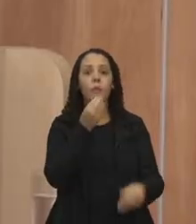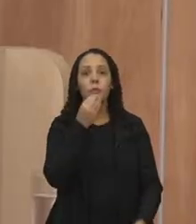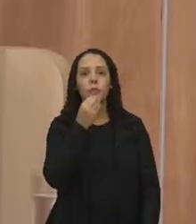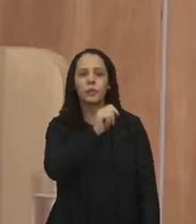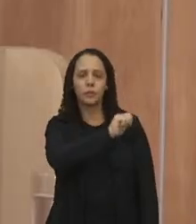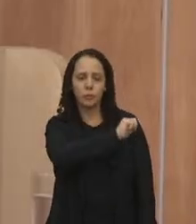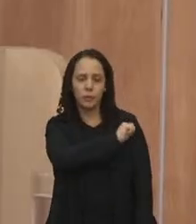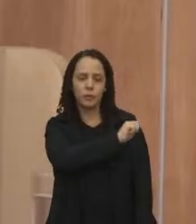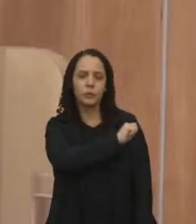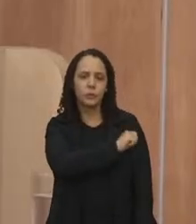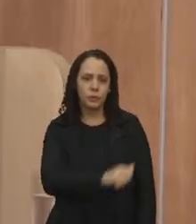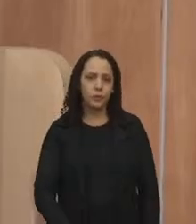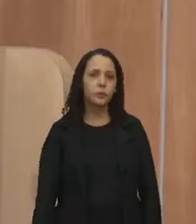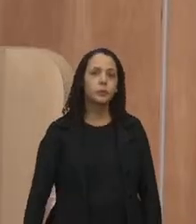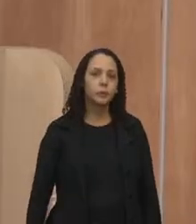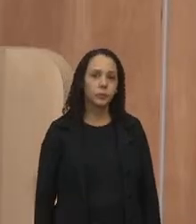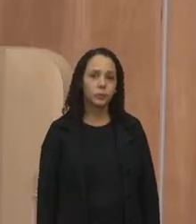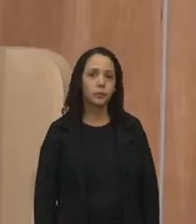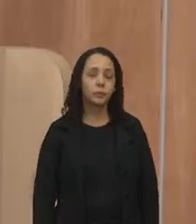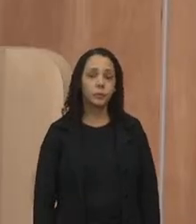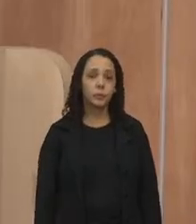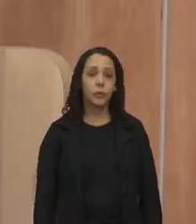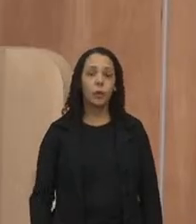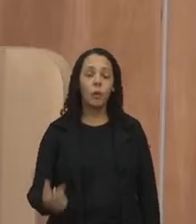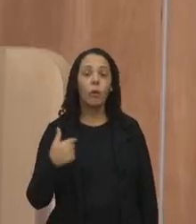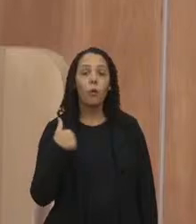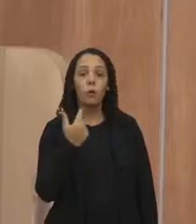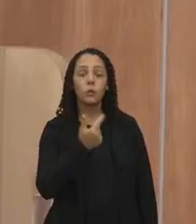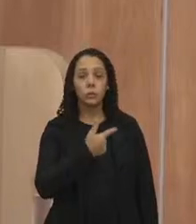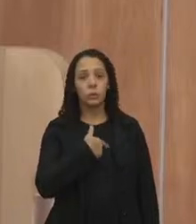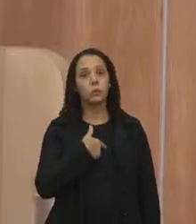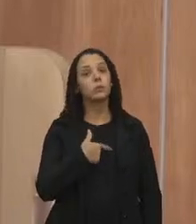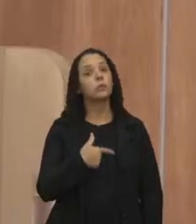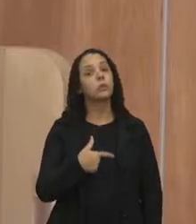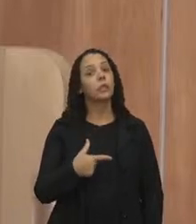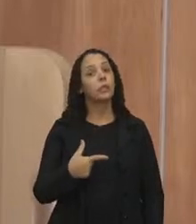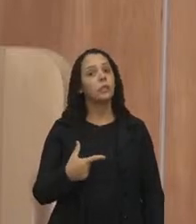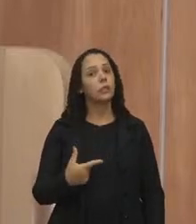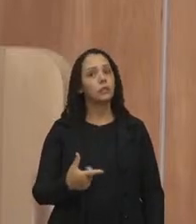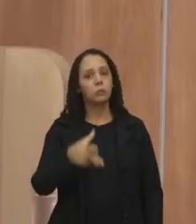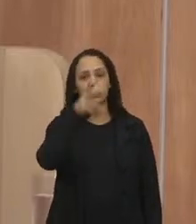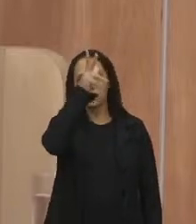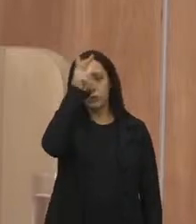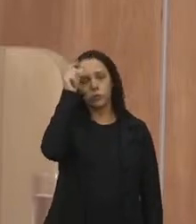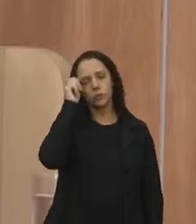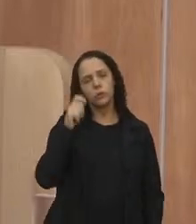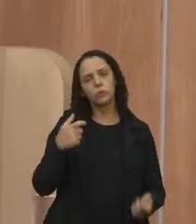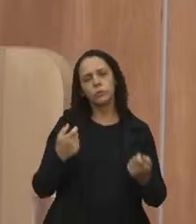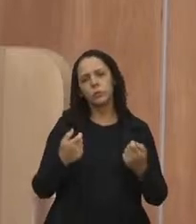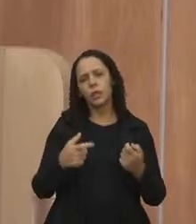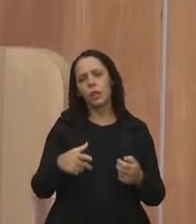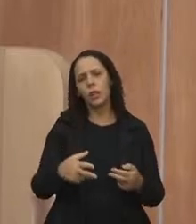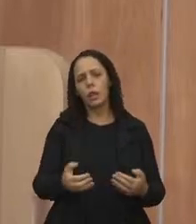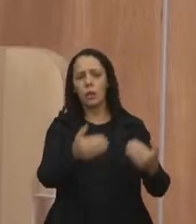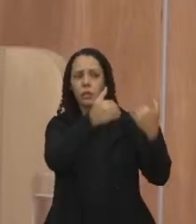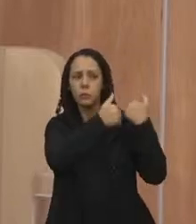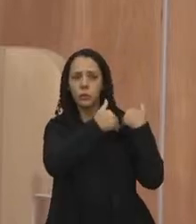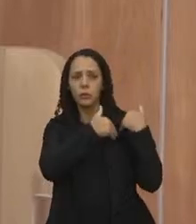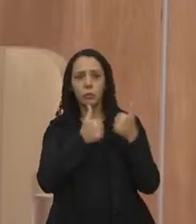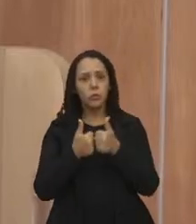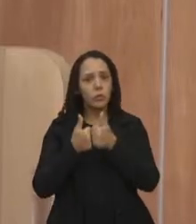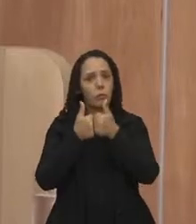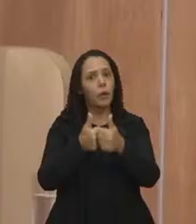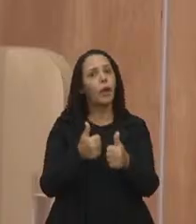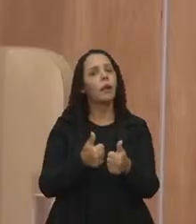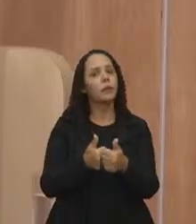alunos. E acho que nós, enquanto Poder Público Municipal, temos o dever, né, de acompanhar de perto, de estimular que isso aconteça